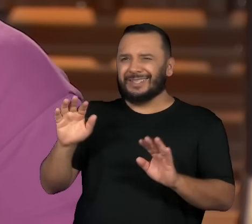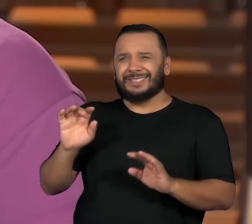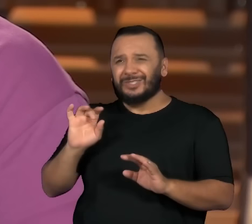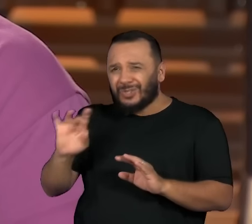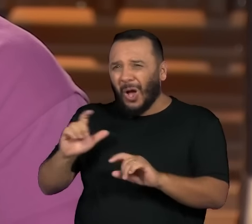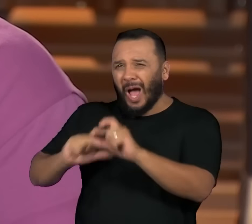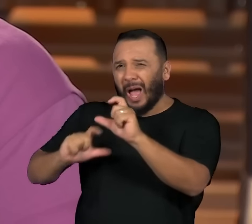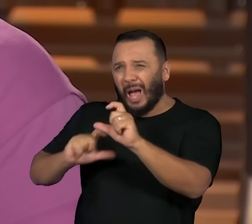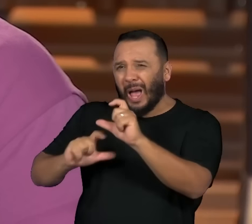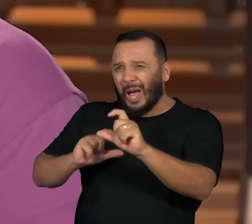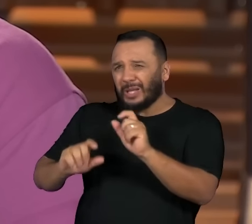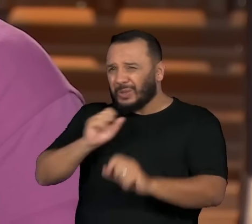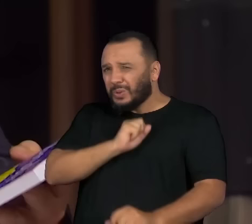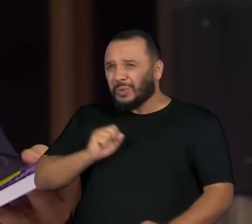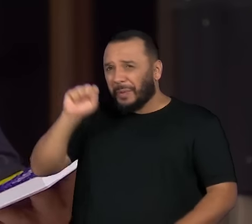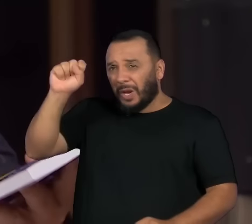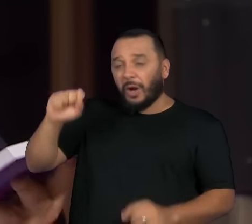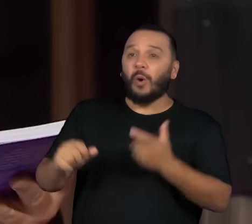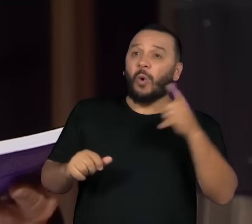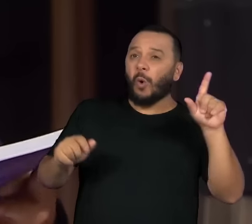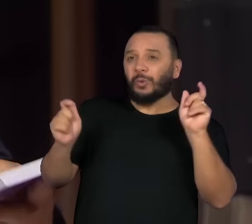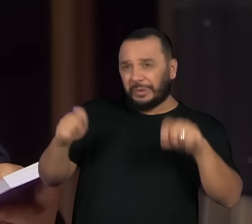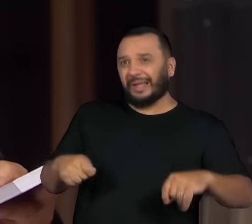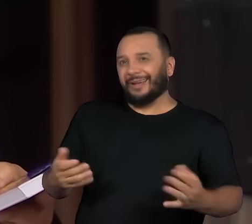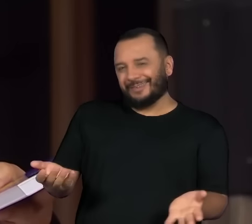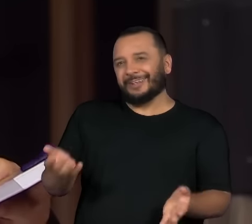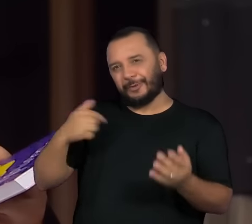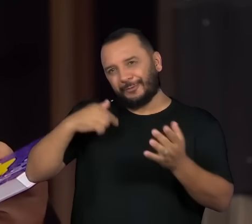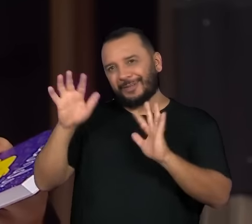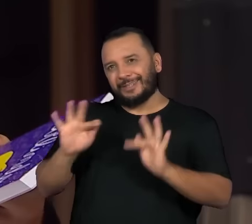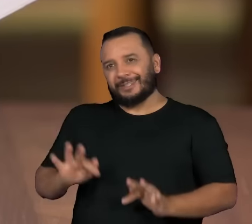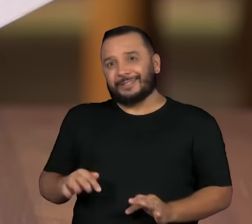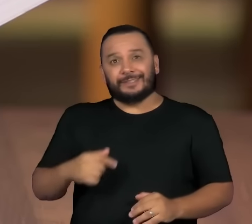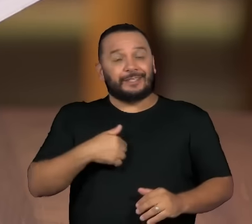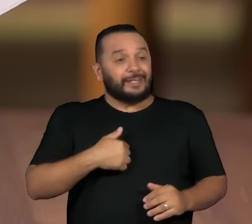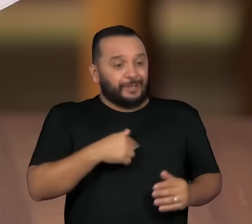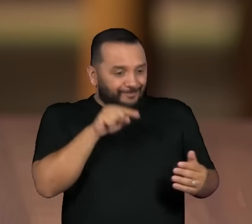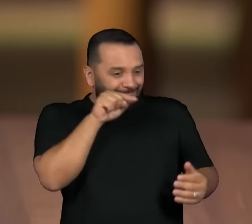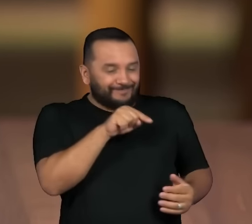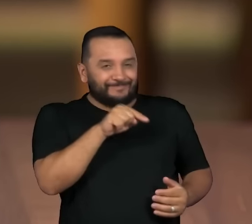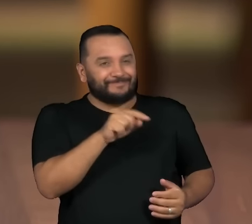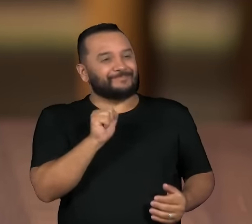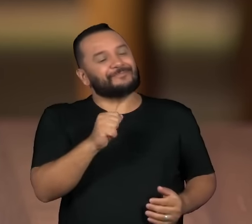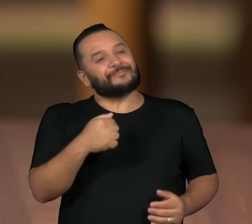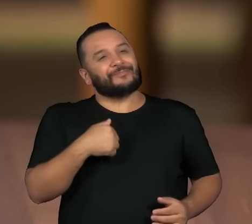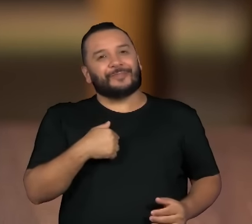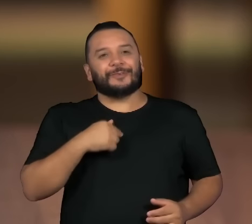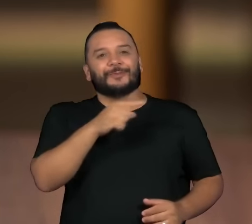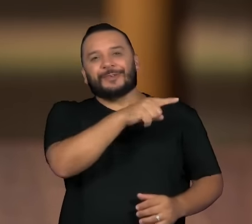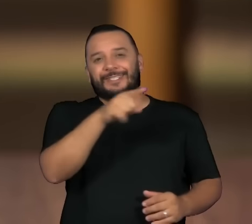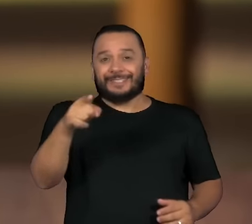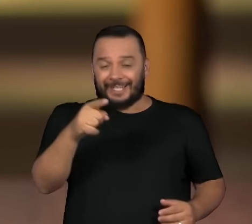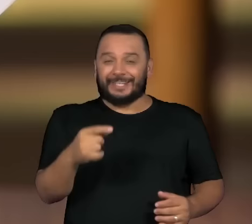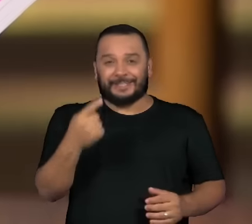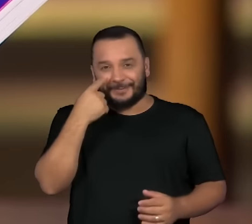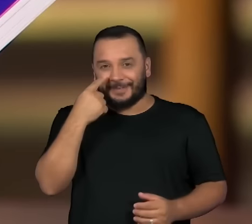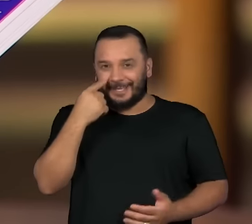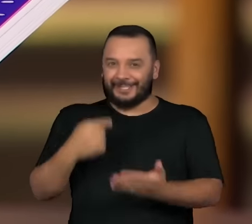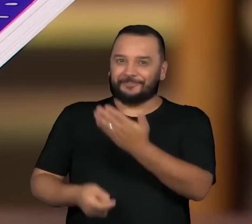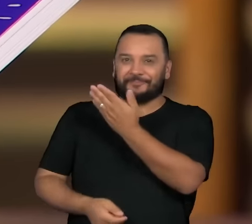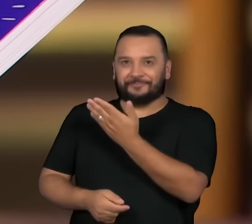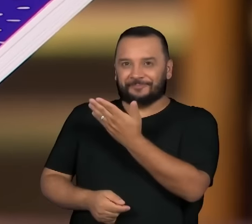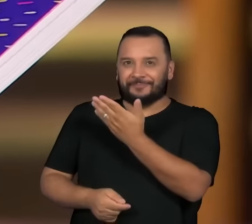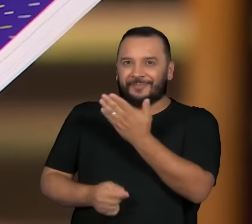fazer quadrinho. Aí eu fiquei muito feliz. Olha, eu não resisto, eu vou ficar com ele aqui Tá porque para vocês sentirem, pessoal, o poder